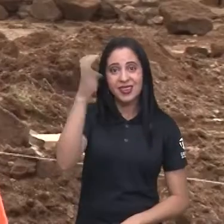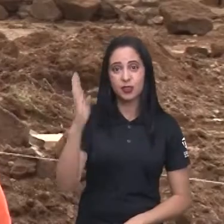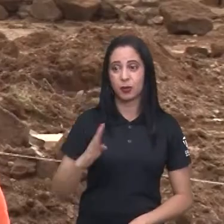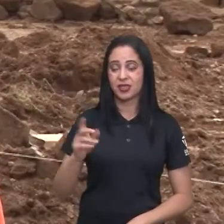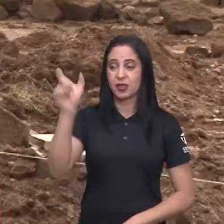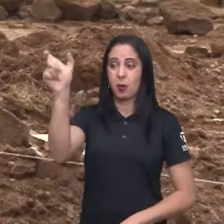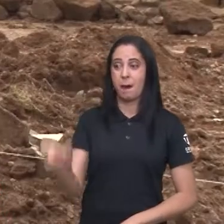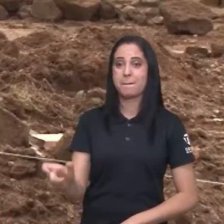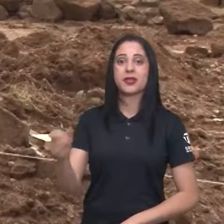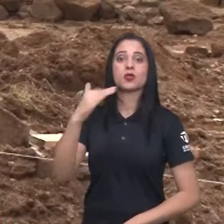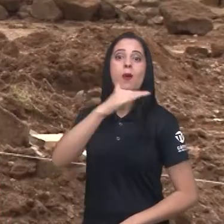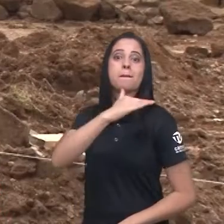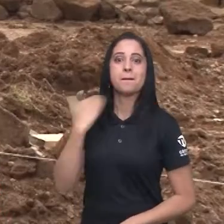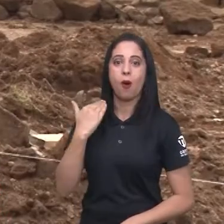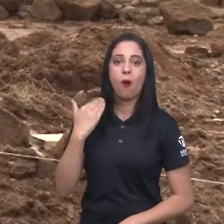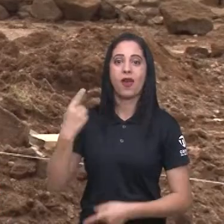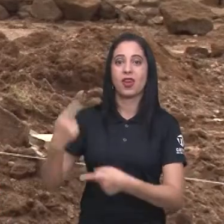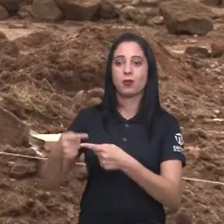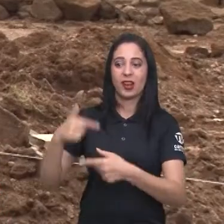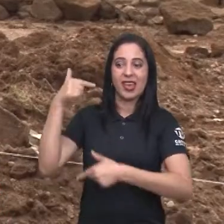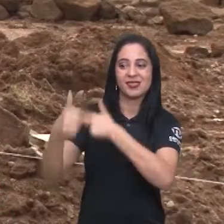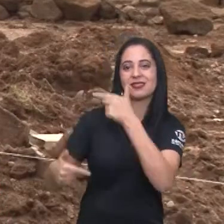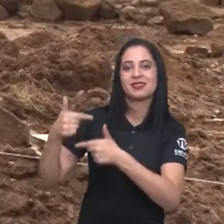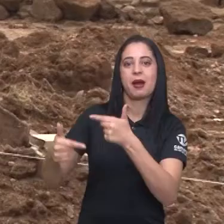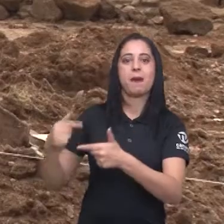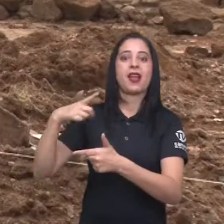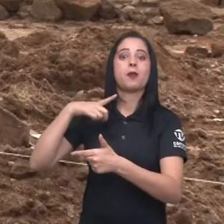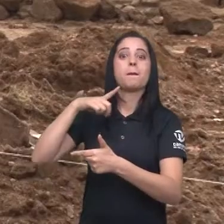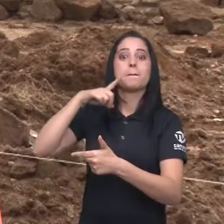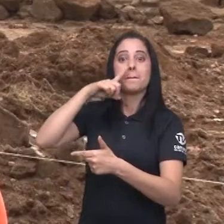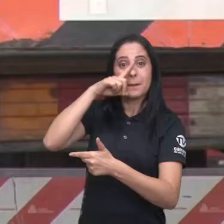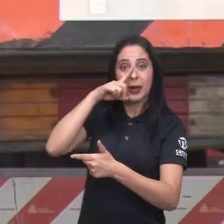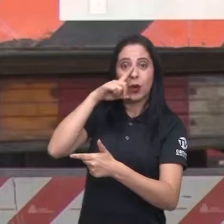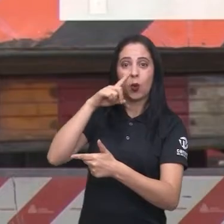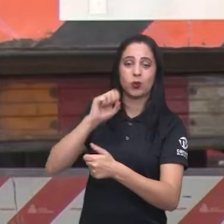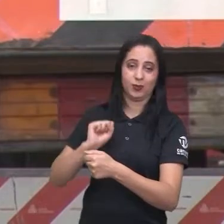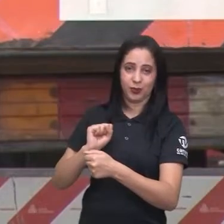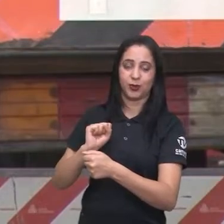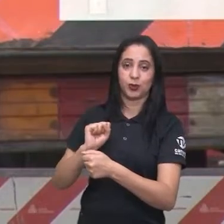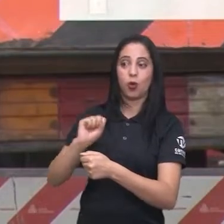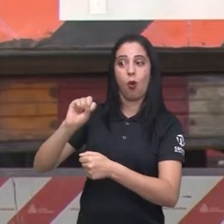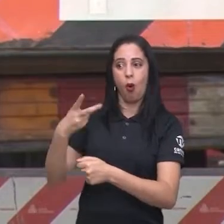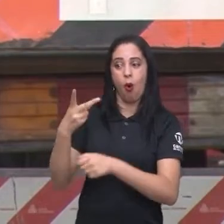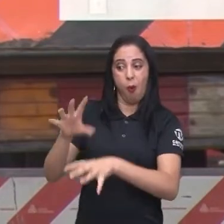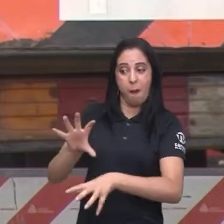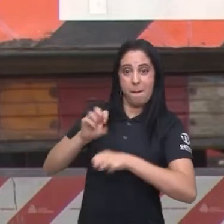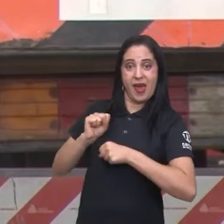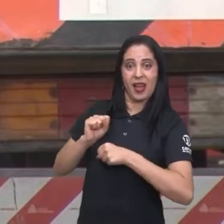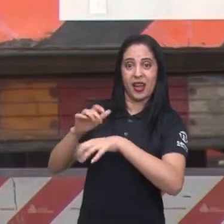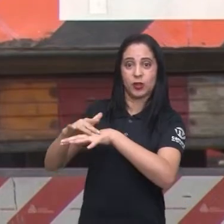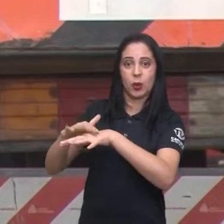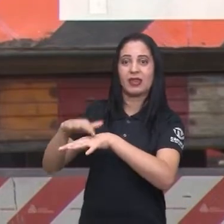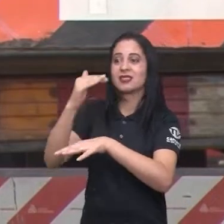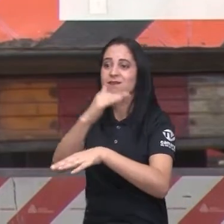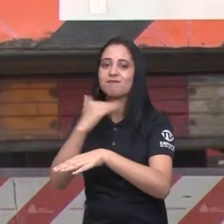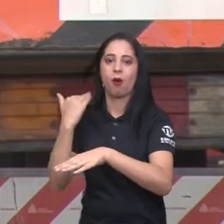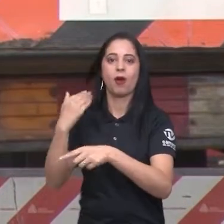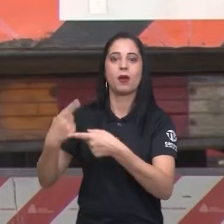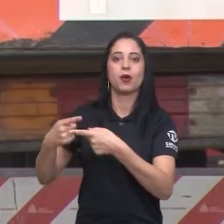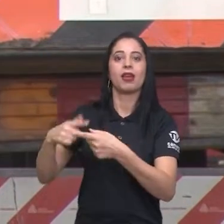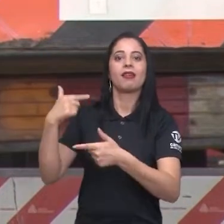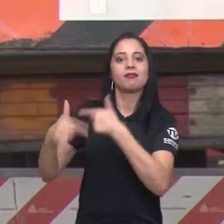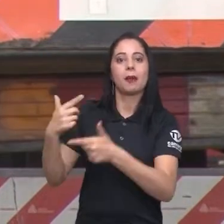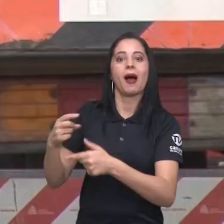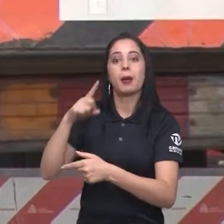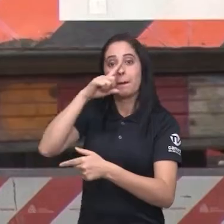um trabalhador morre por acidente de trabalho ou doença laboral, que é uma complicação de saúde em decorrência da